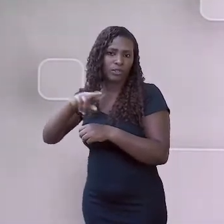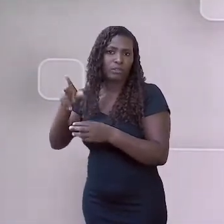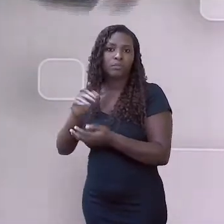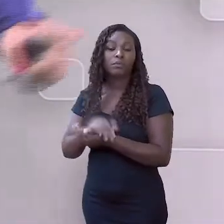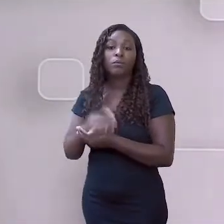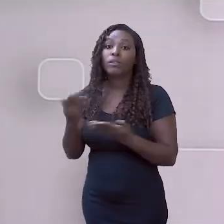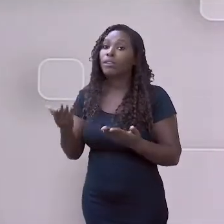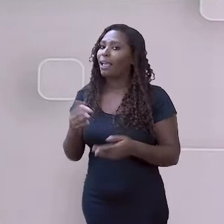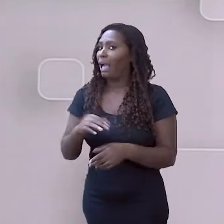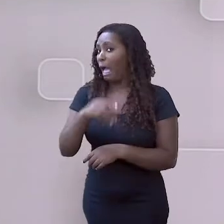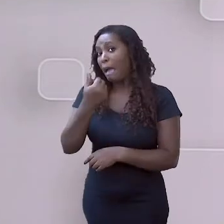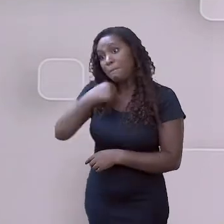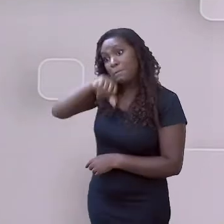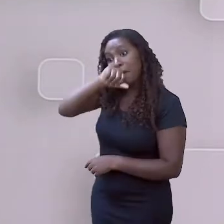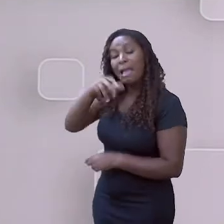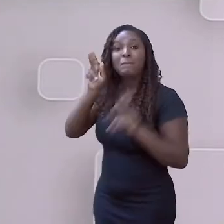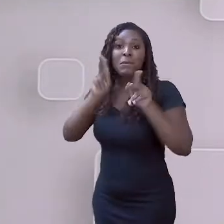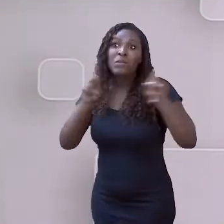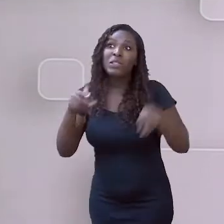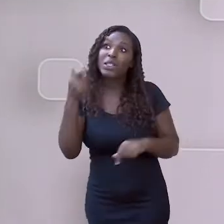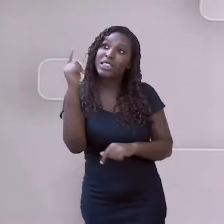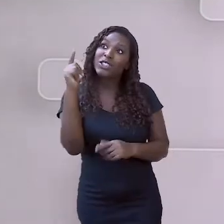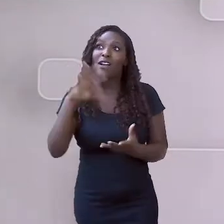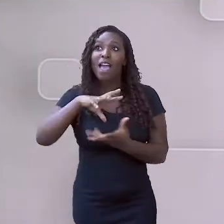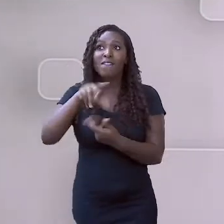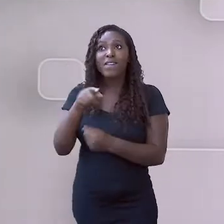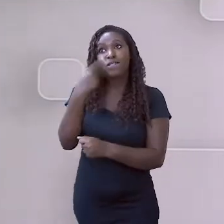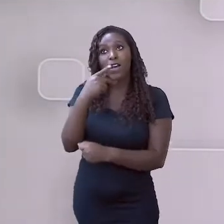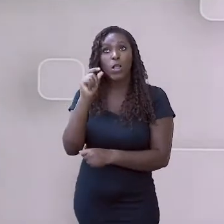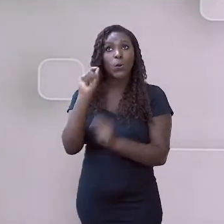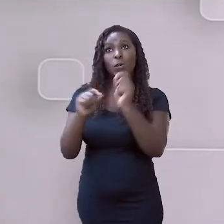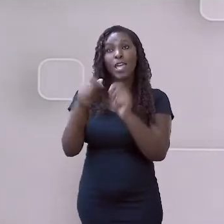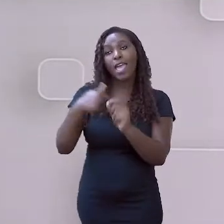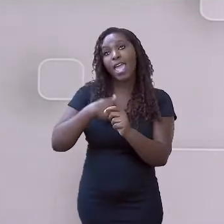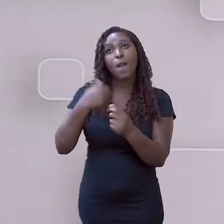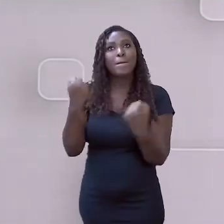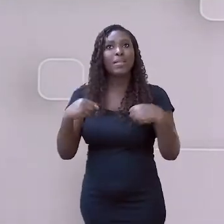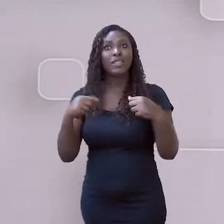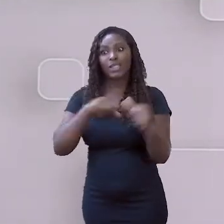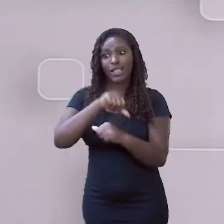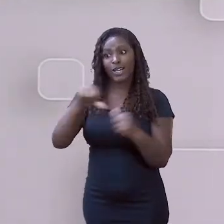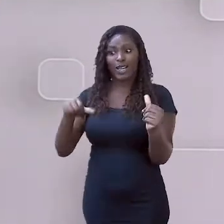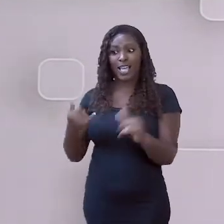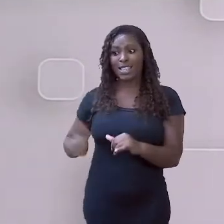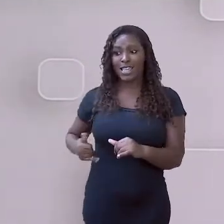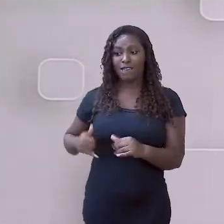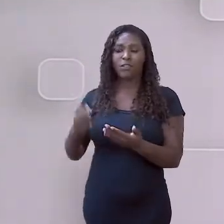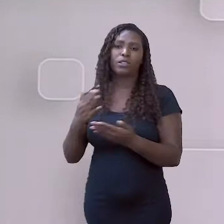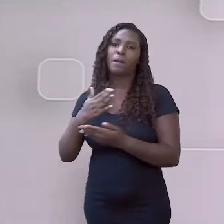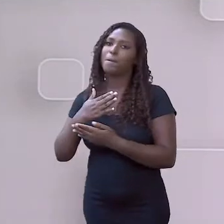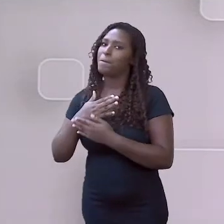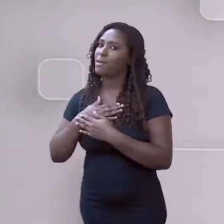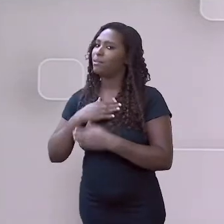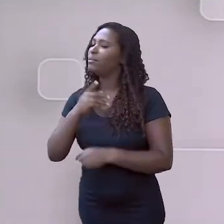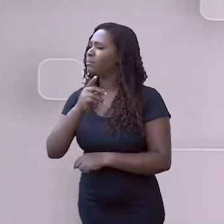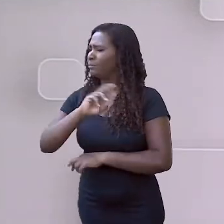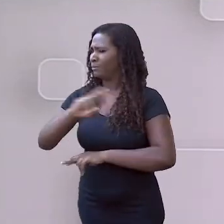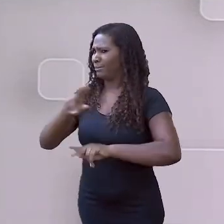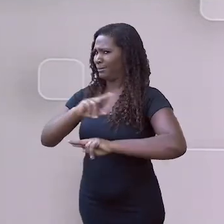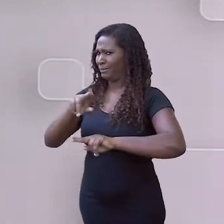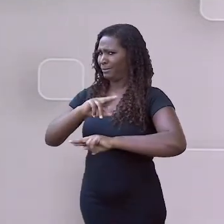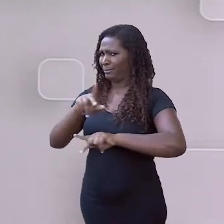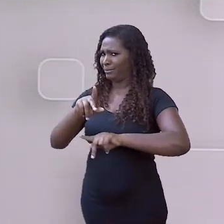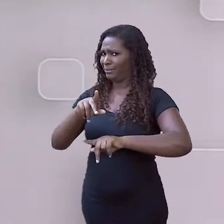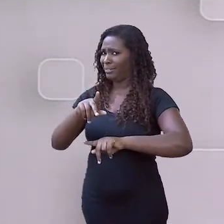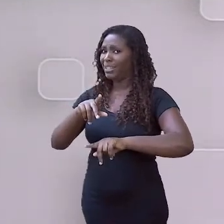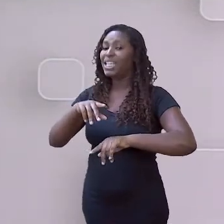sistema que nós estamos inseridos, eles nos influenciam para que a gente faça isso. E aí